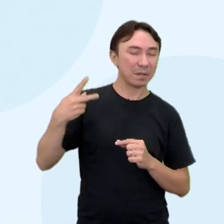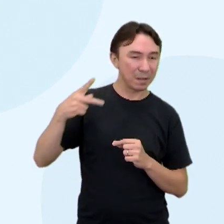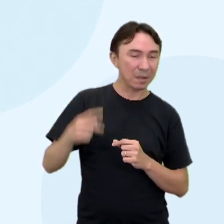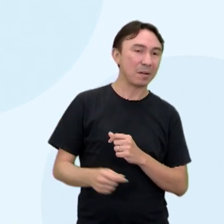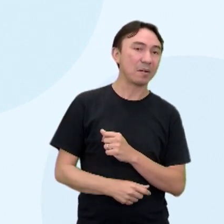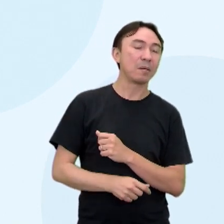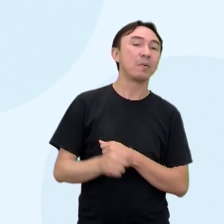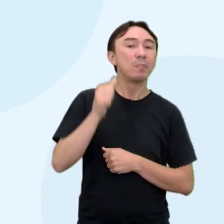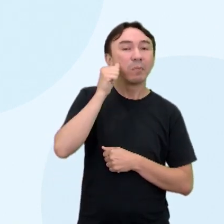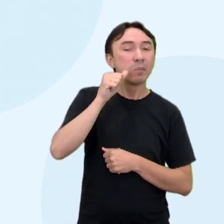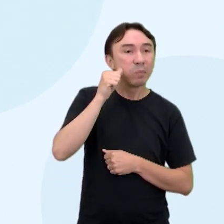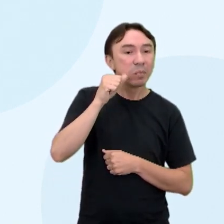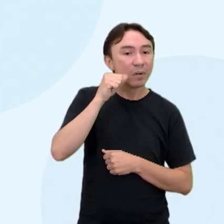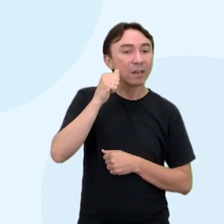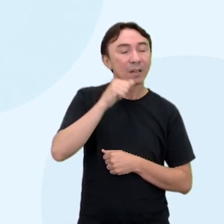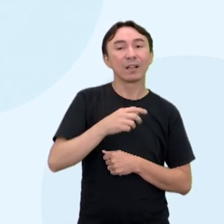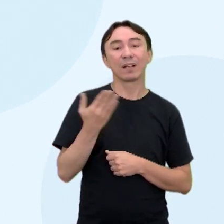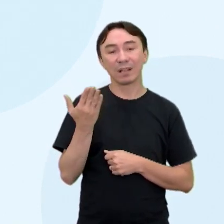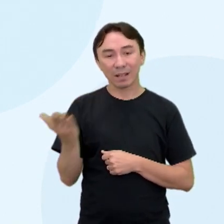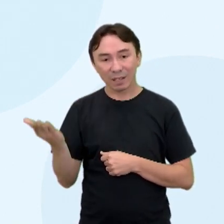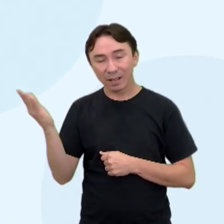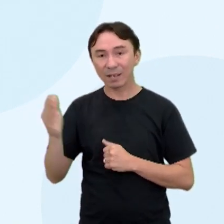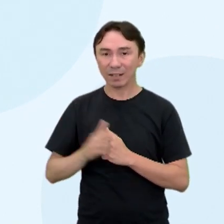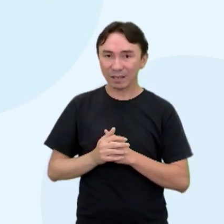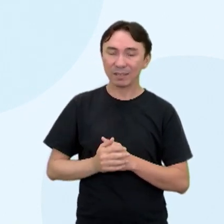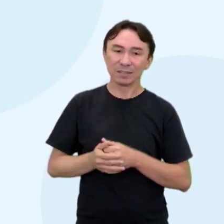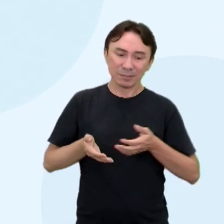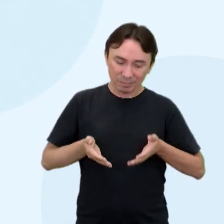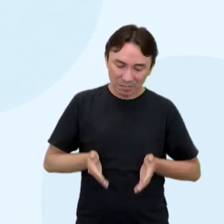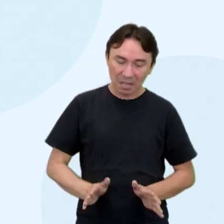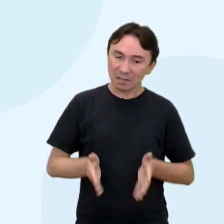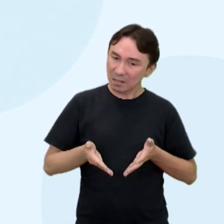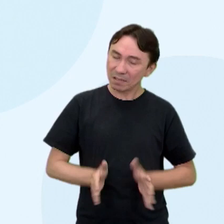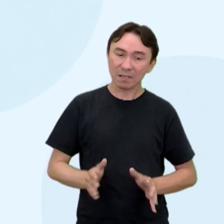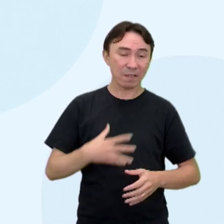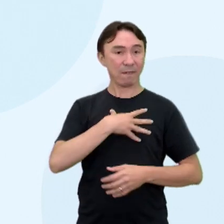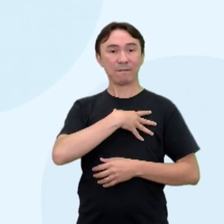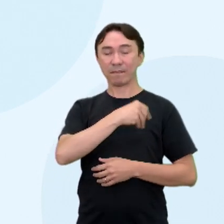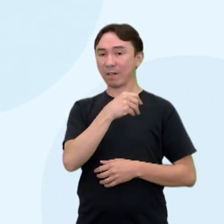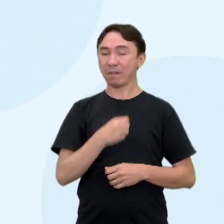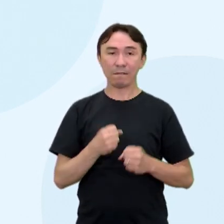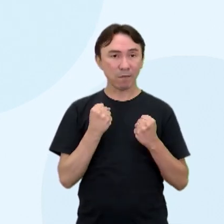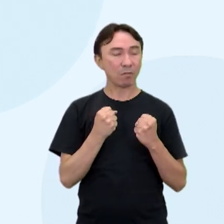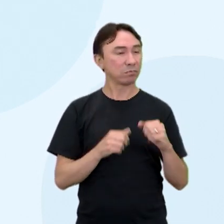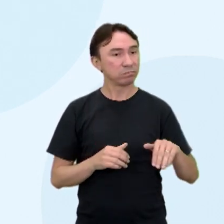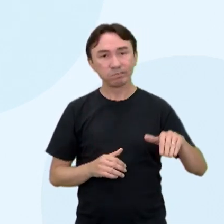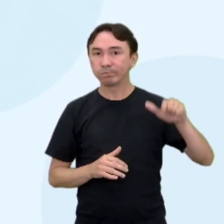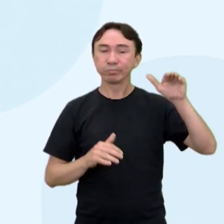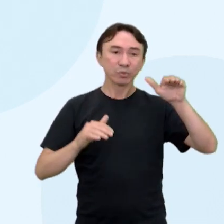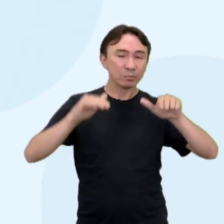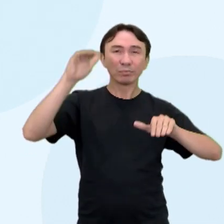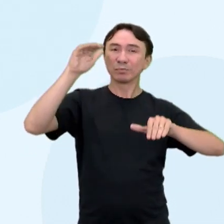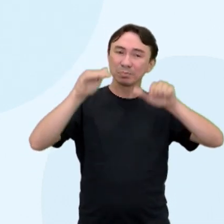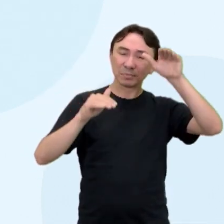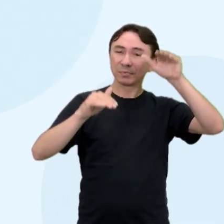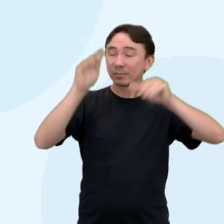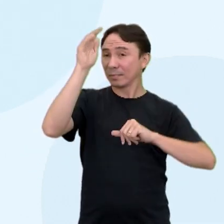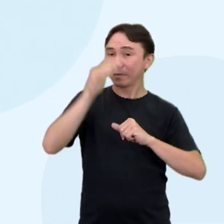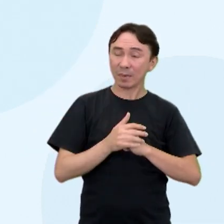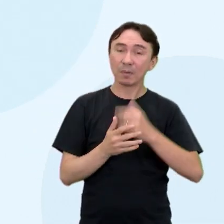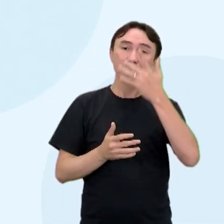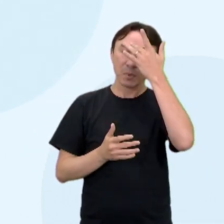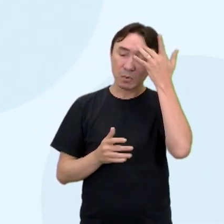cabe ao papel de gerar os filhos fortes da nação. Dizia assim, né? Porque a gente tem que entender que cada pessoa tem uma função